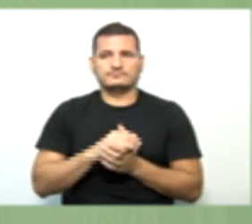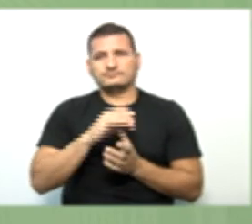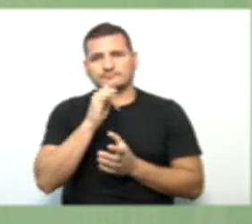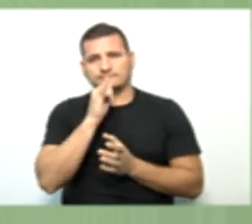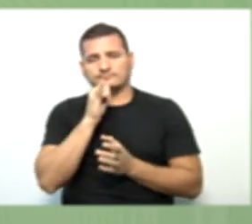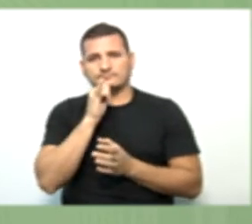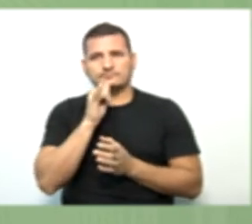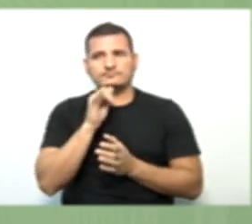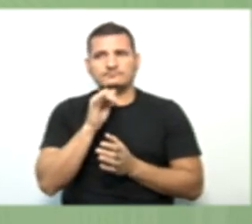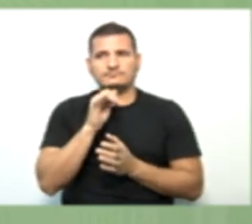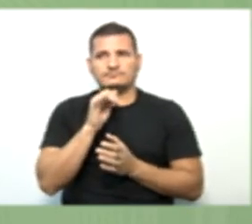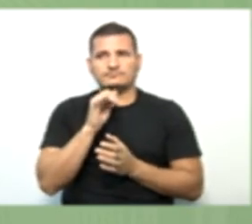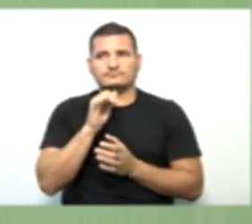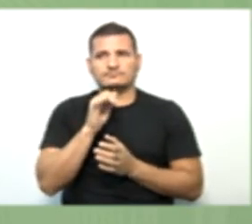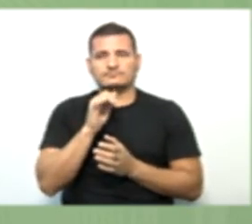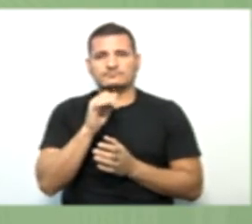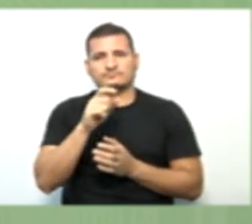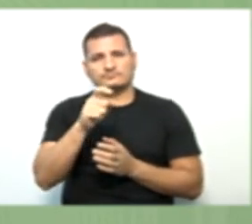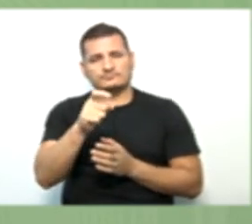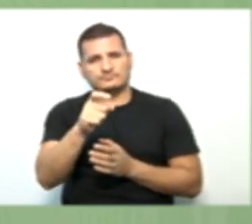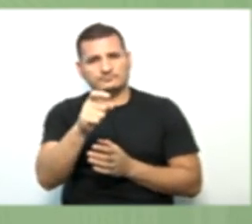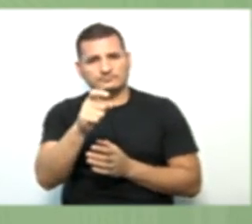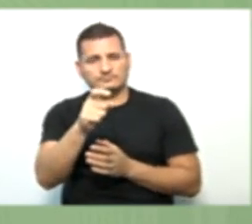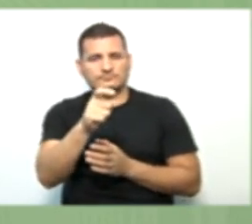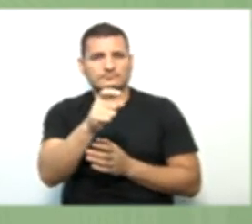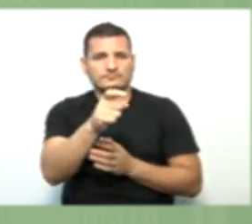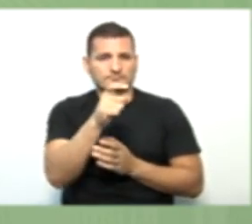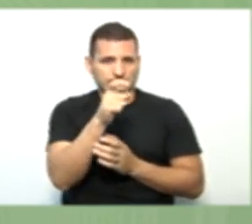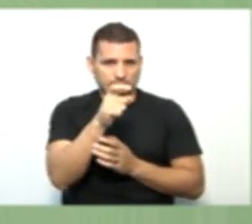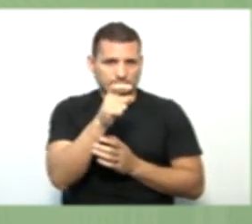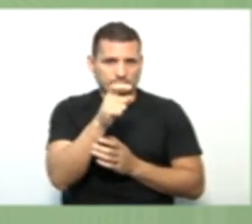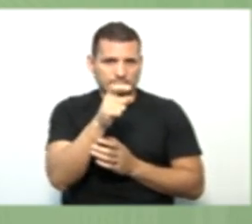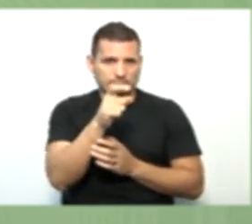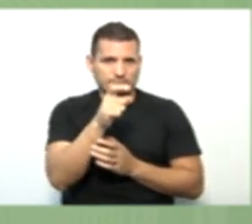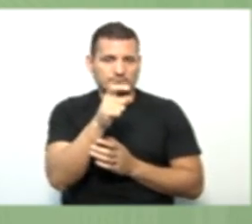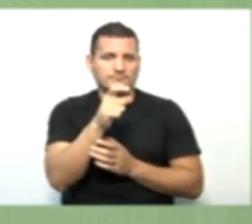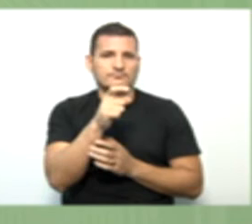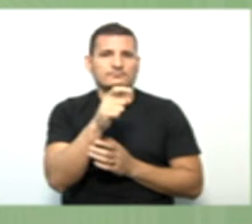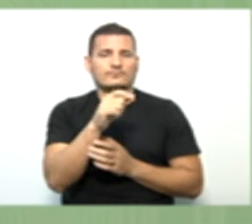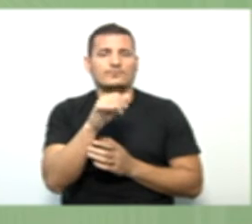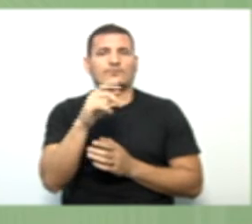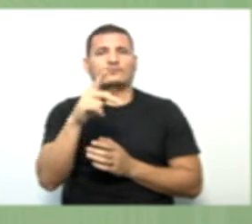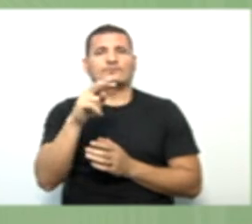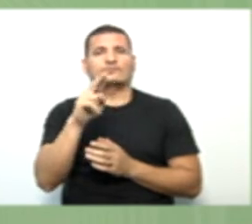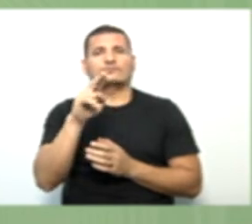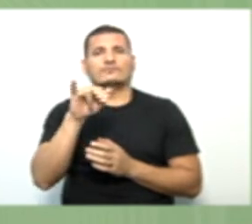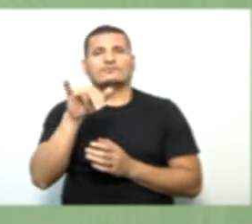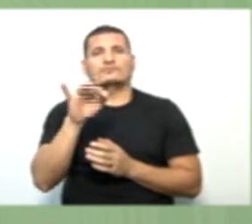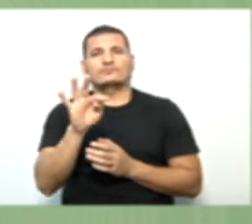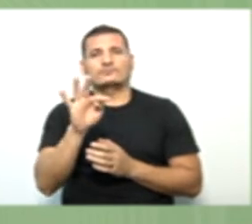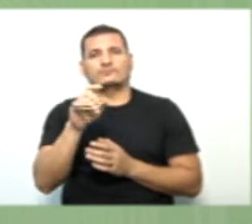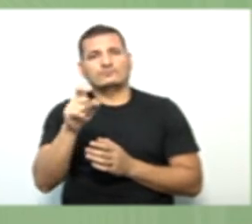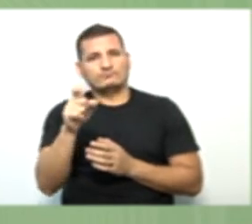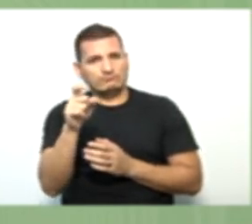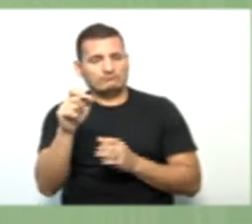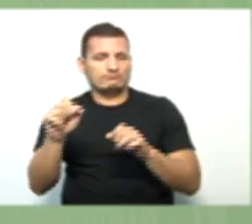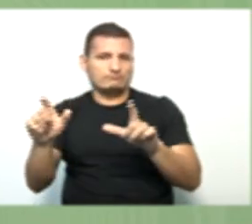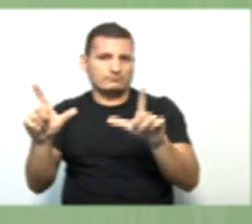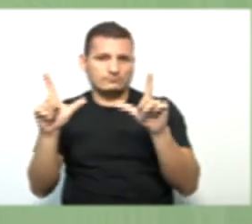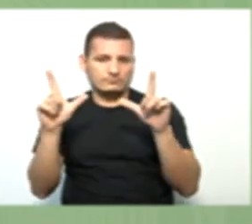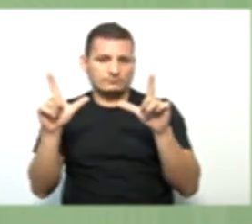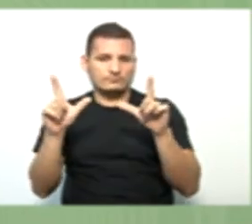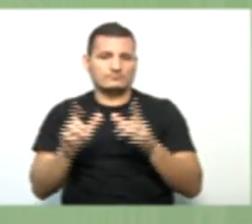x, que tem dentro da variável x, eu coloco print x, daí ele vai imprimir o conteúdo de x,